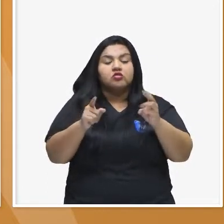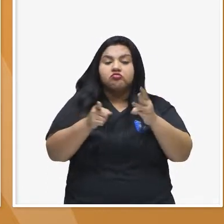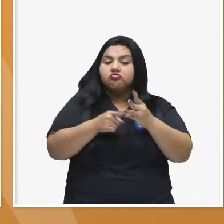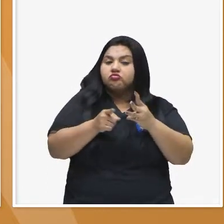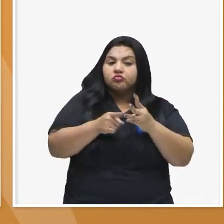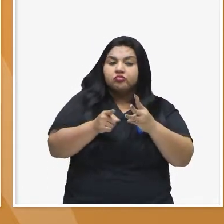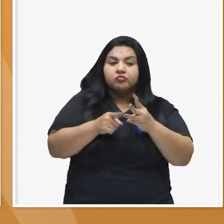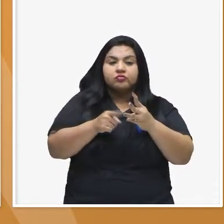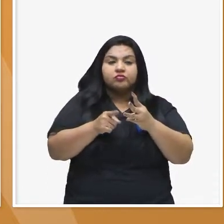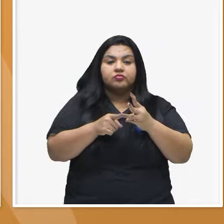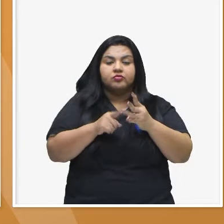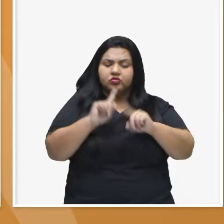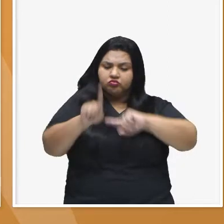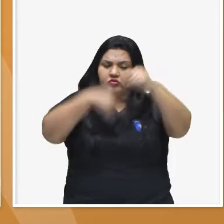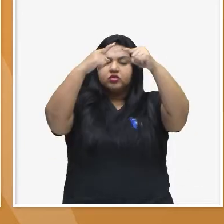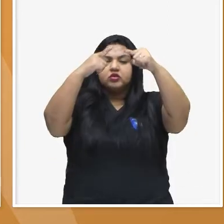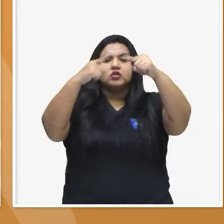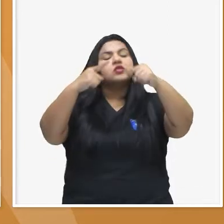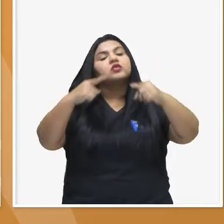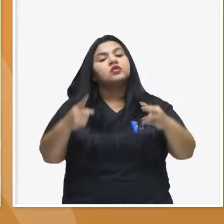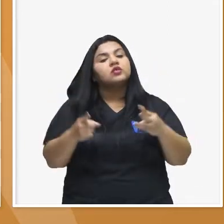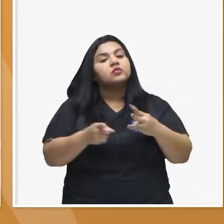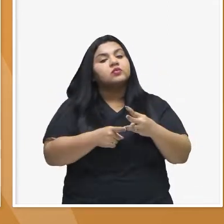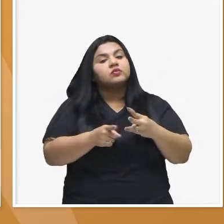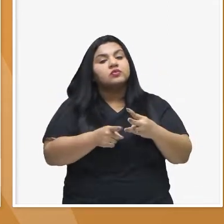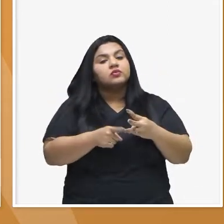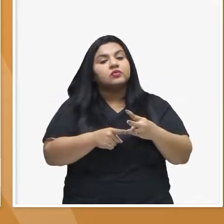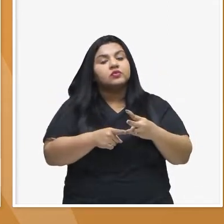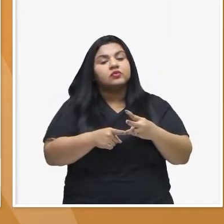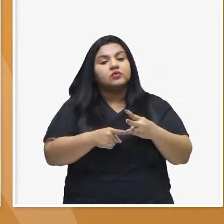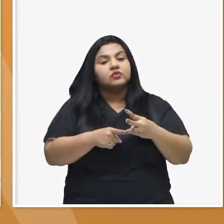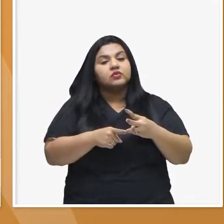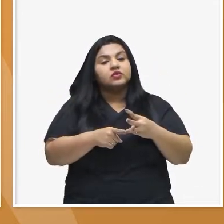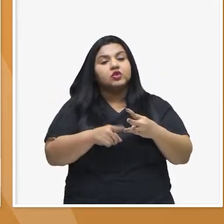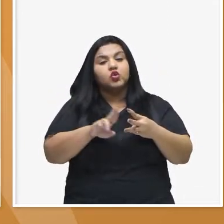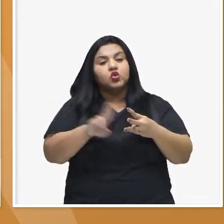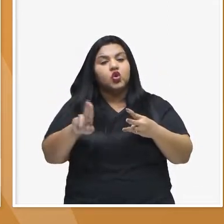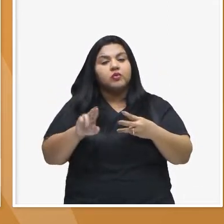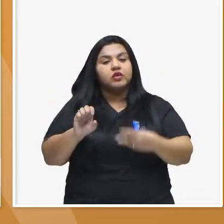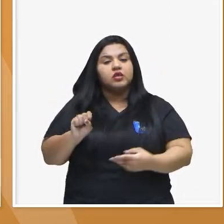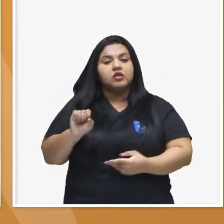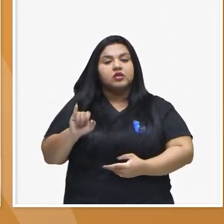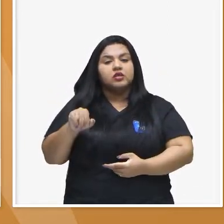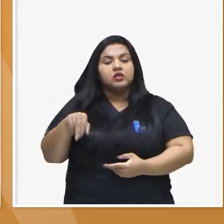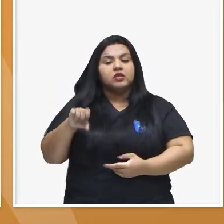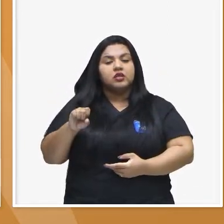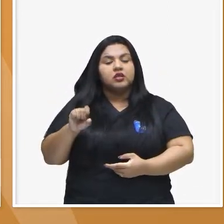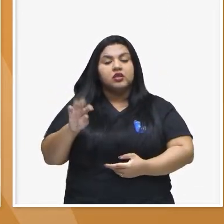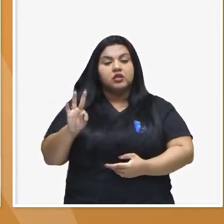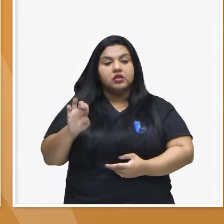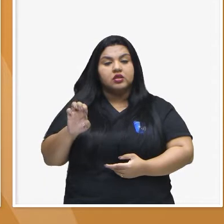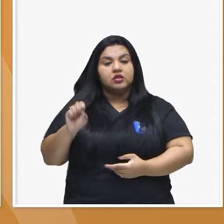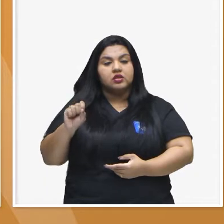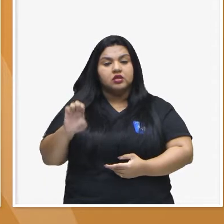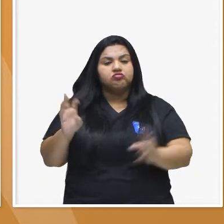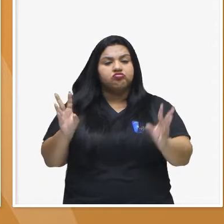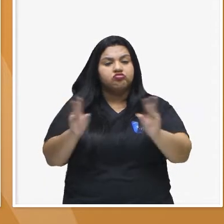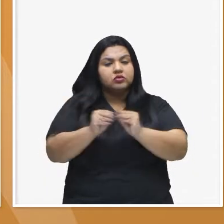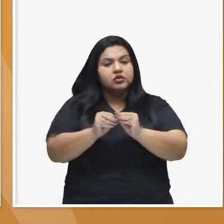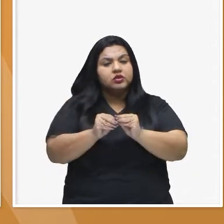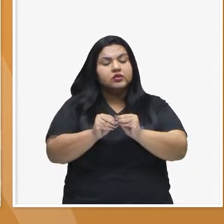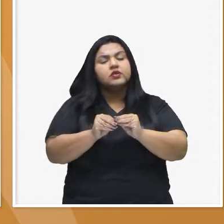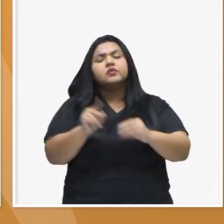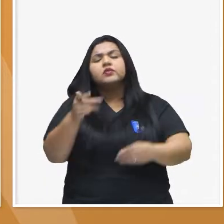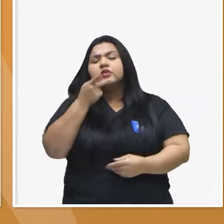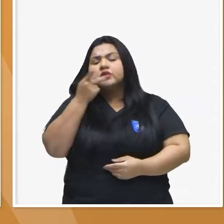superação, né? Para superar essa contradição, que ele chama de síntese. Né? De síntese. Quando alguém fala